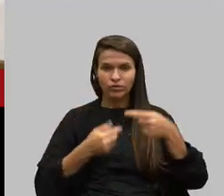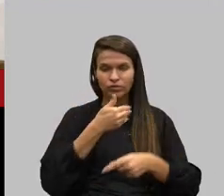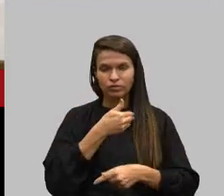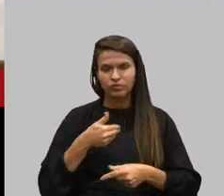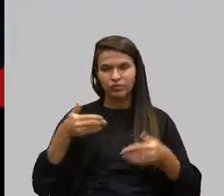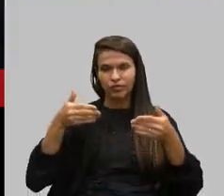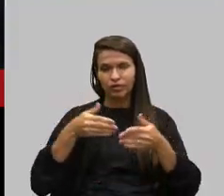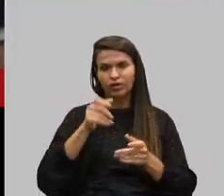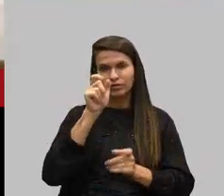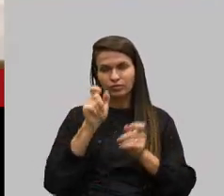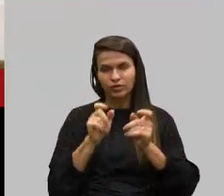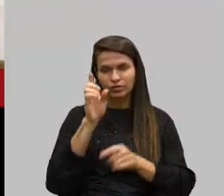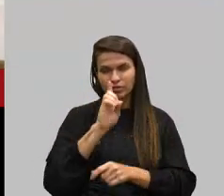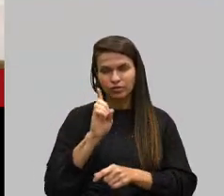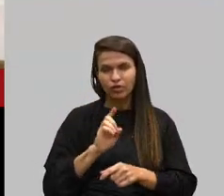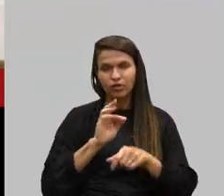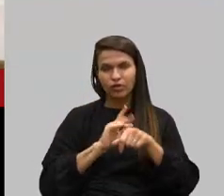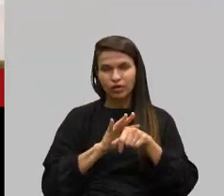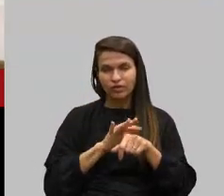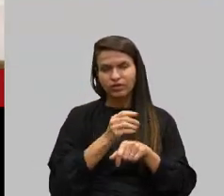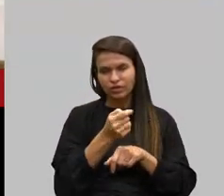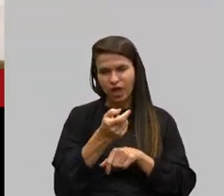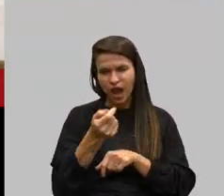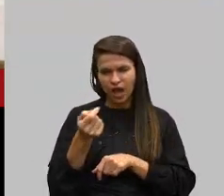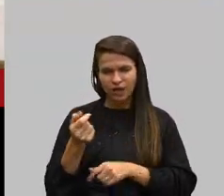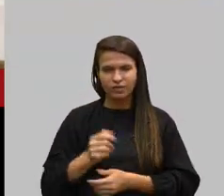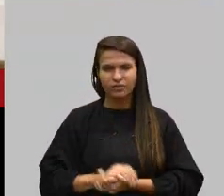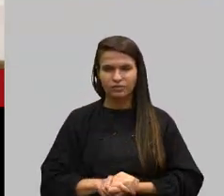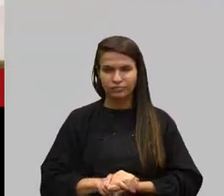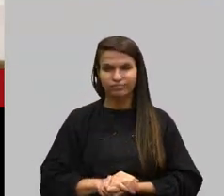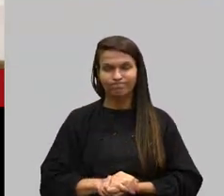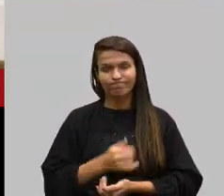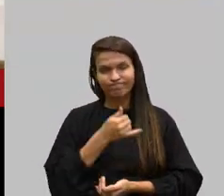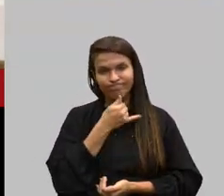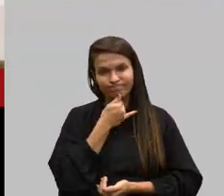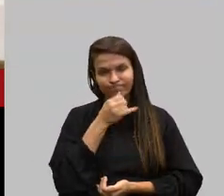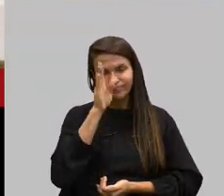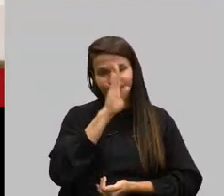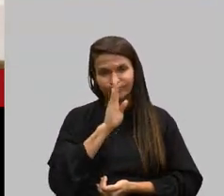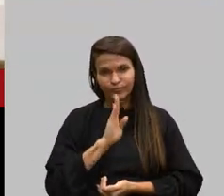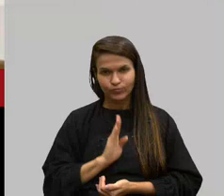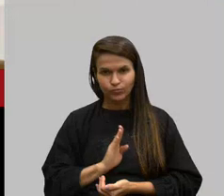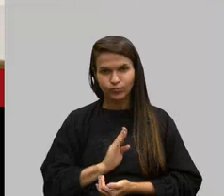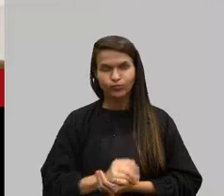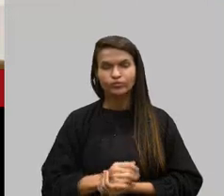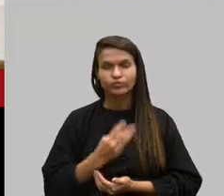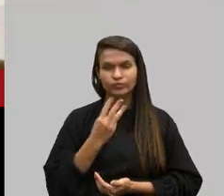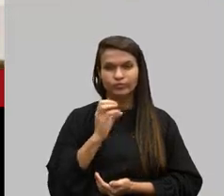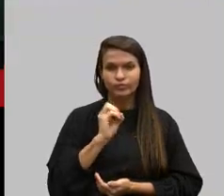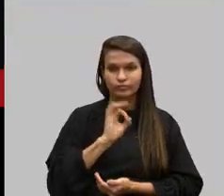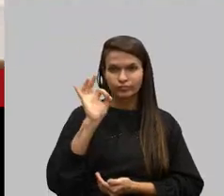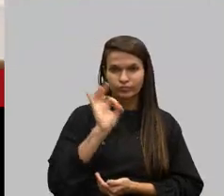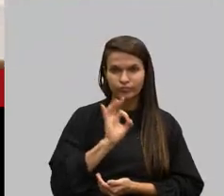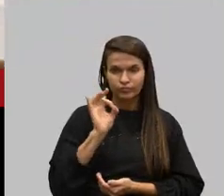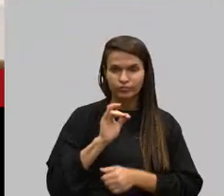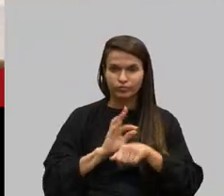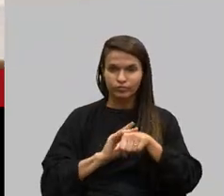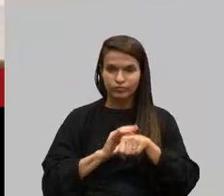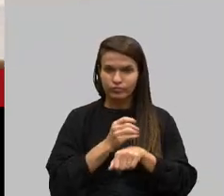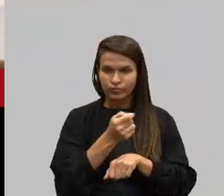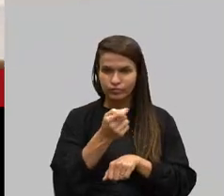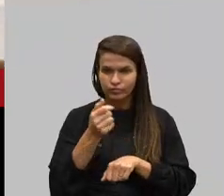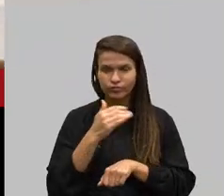pessoas com deficiência e doenças raras infelizmente no Brasil 30% dos doentes raros